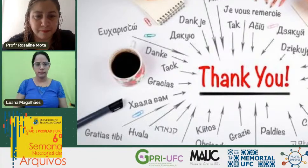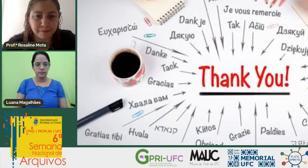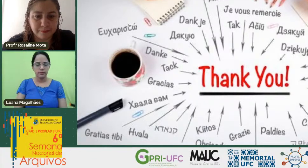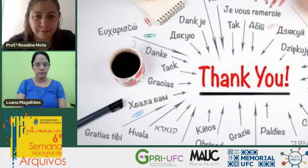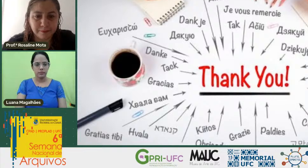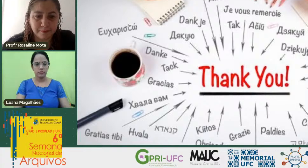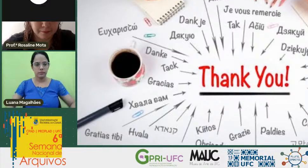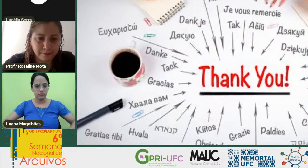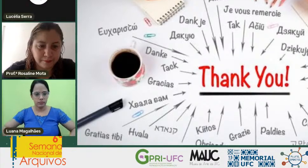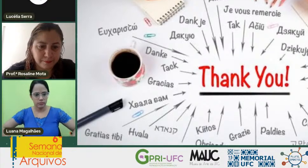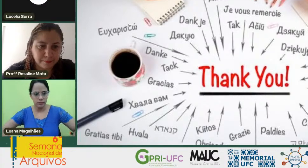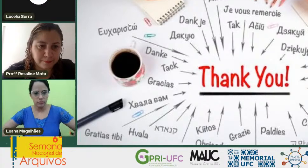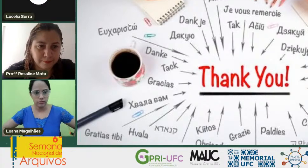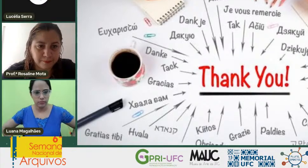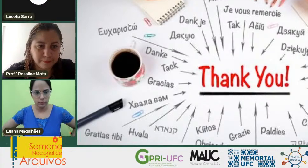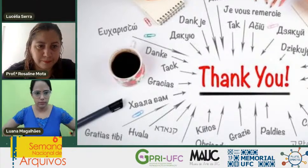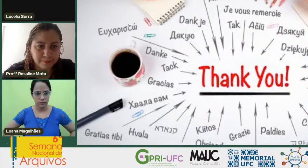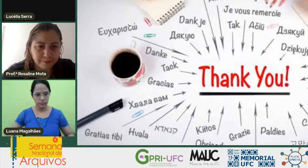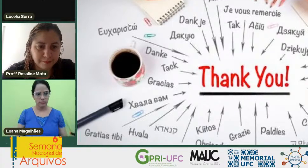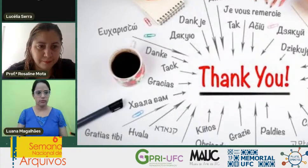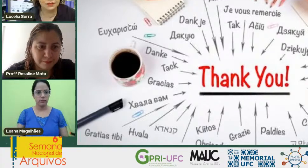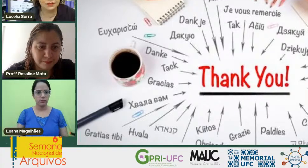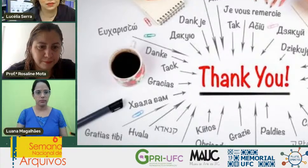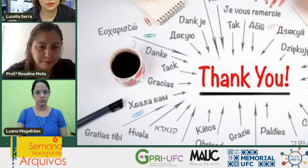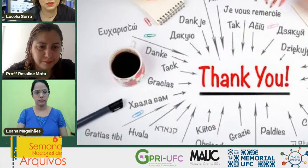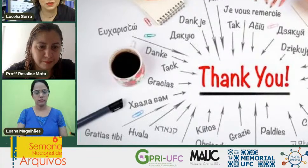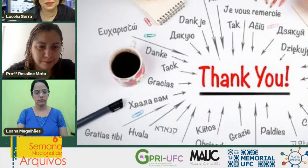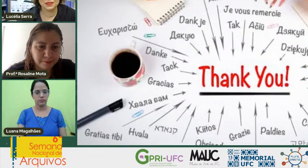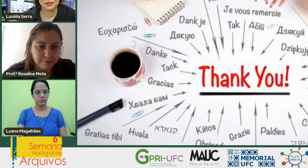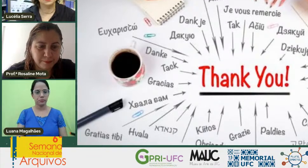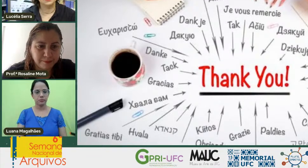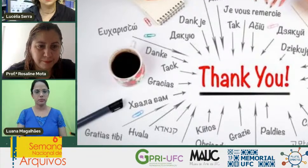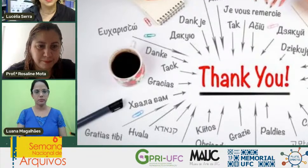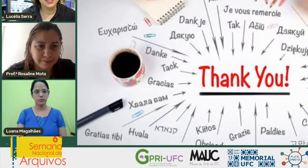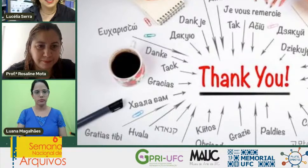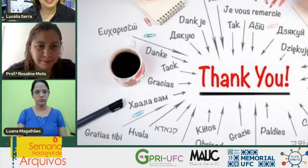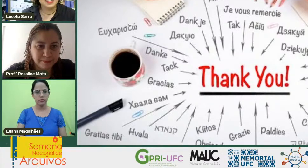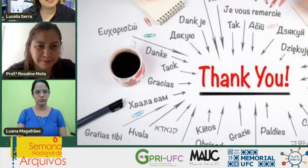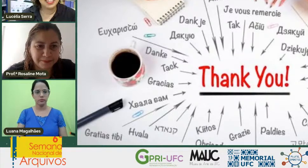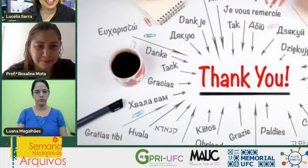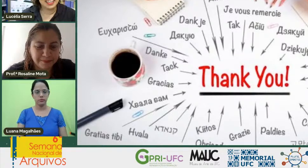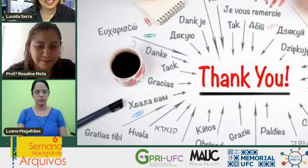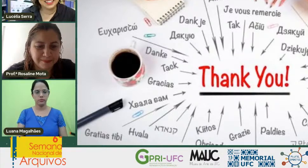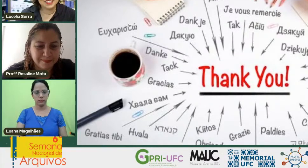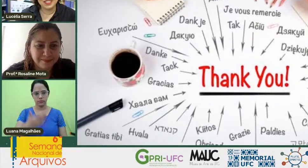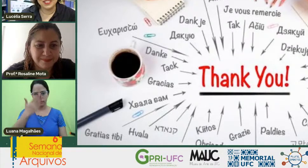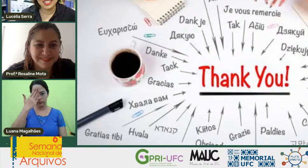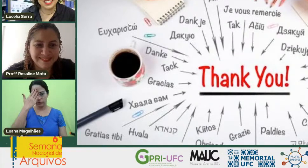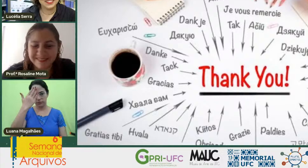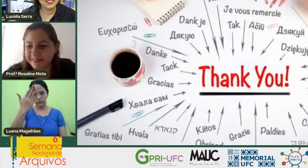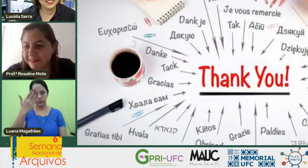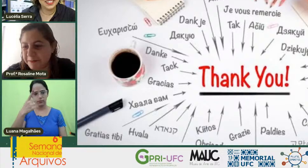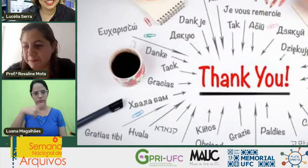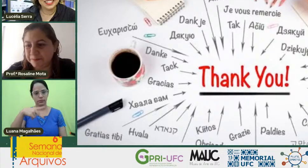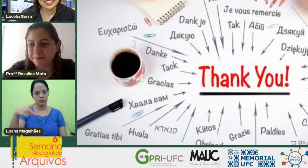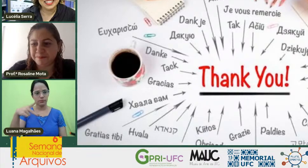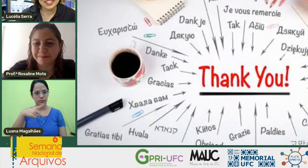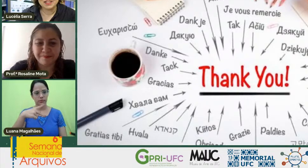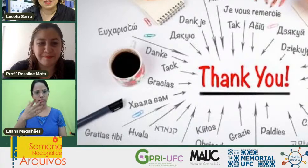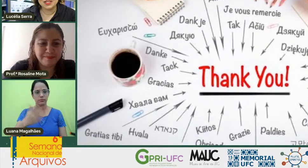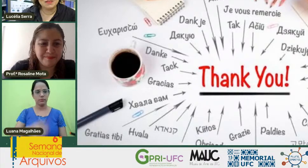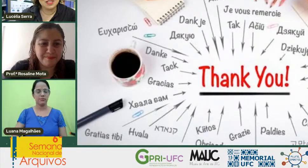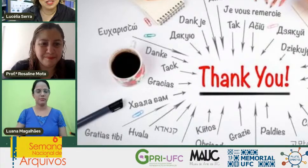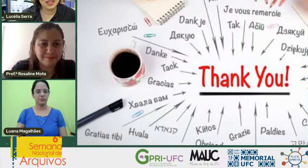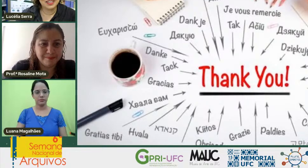Ah, Obrigada, professora.